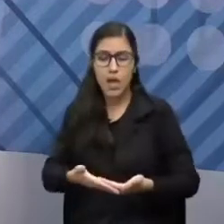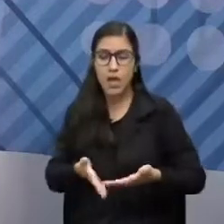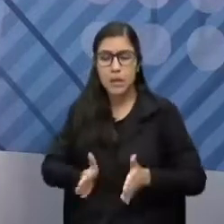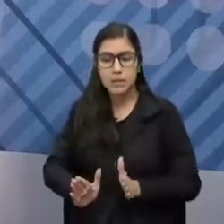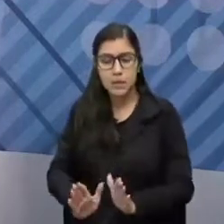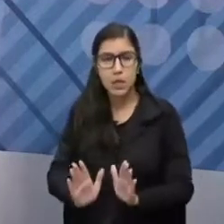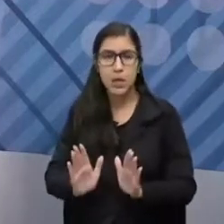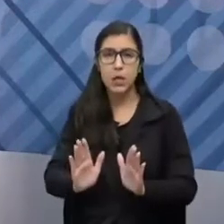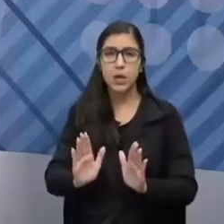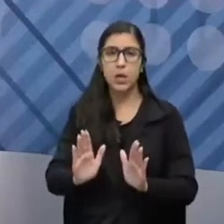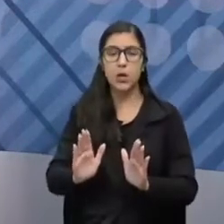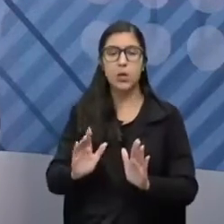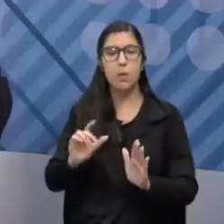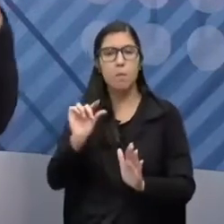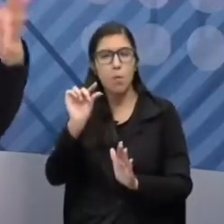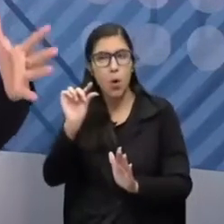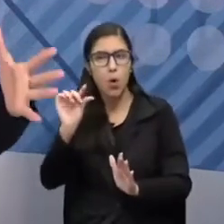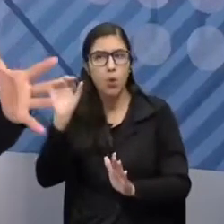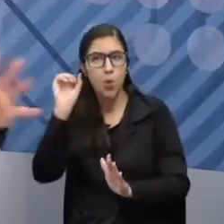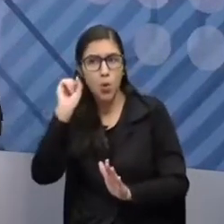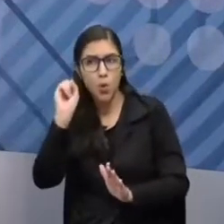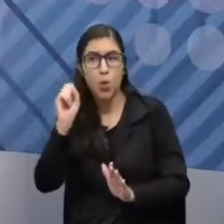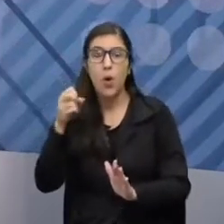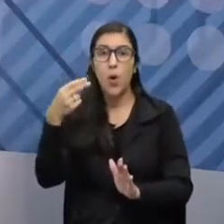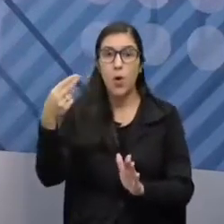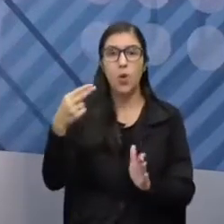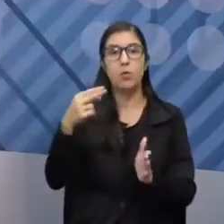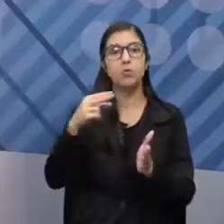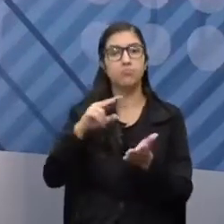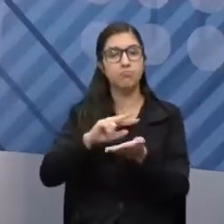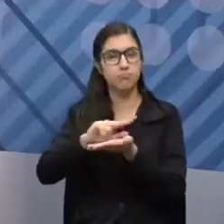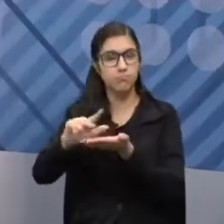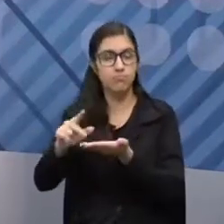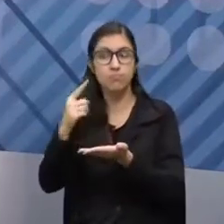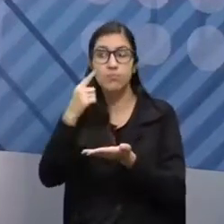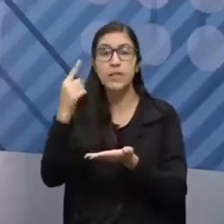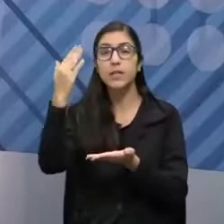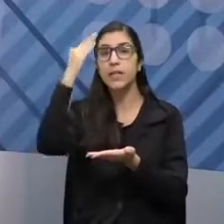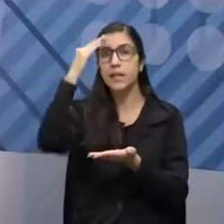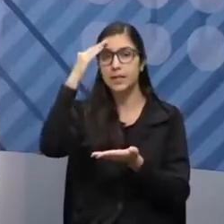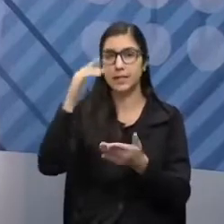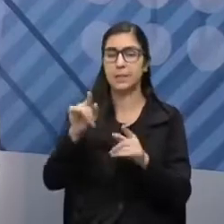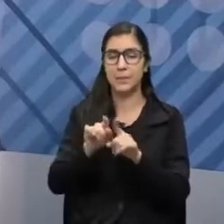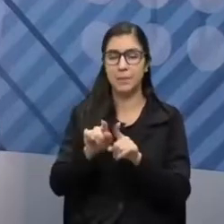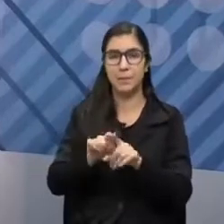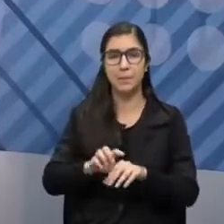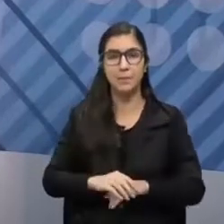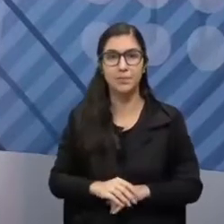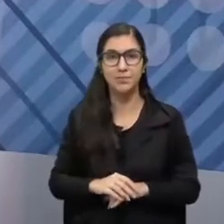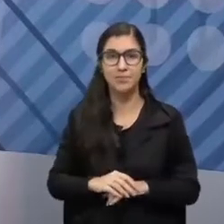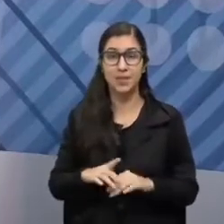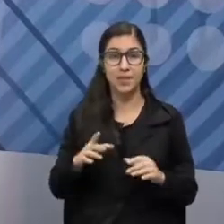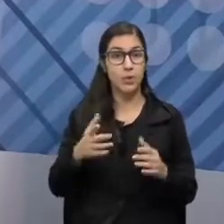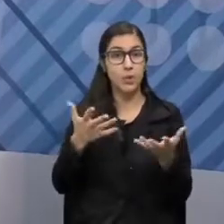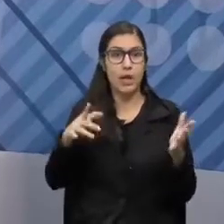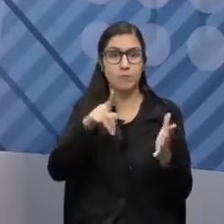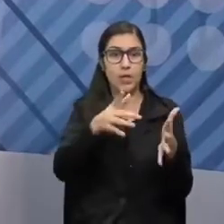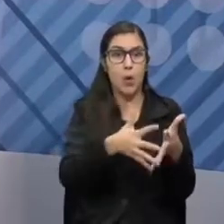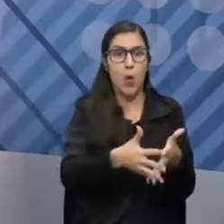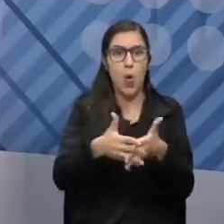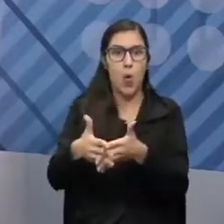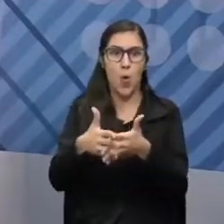surdo-cegueira total ou com resíduos e múltiplos, que nós já vamos entender quem é esse sujeito também. Porque eu não quero confundir a